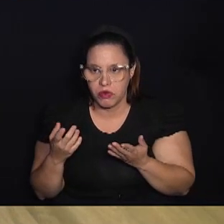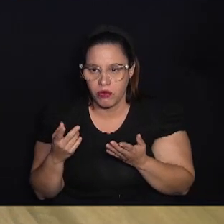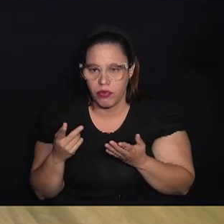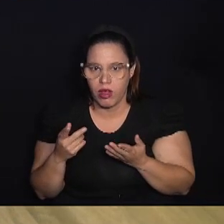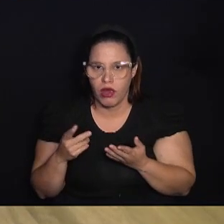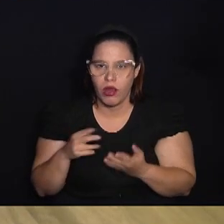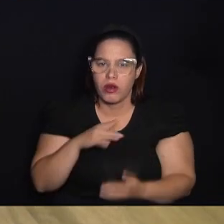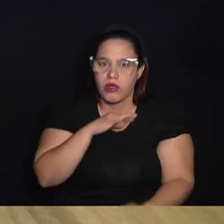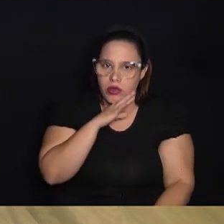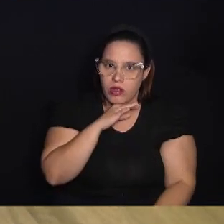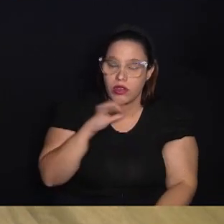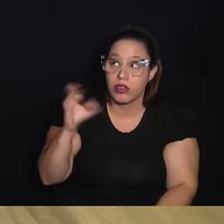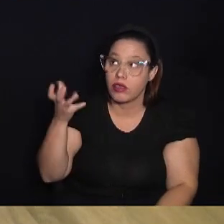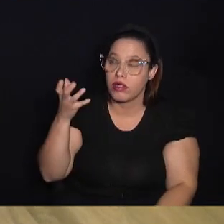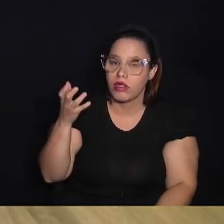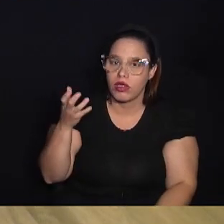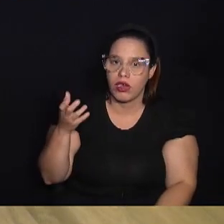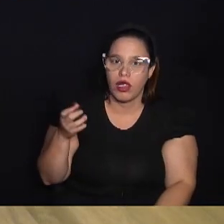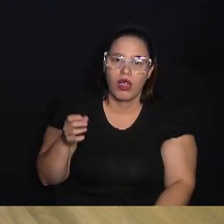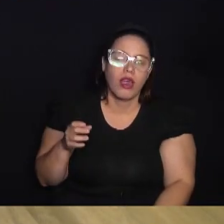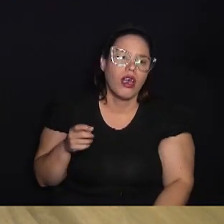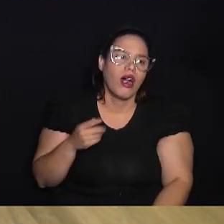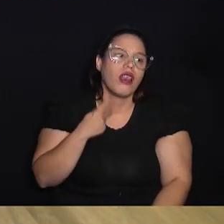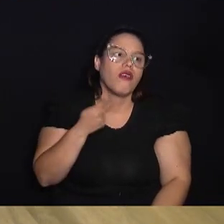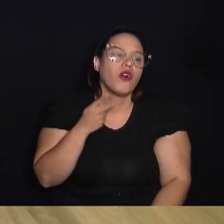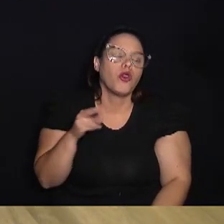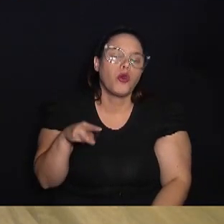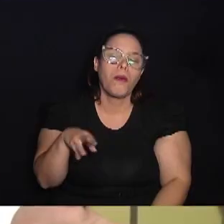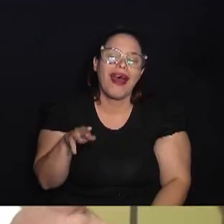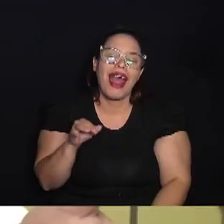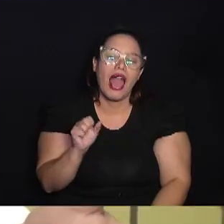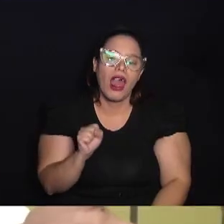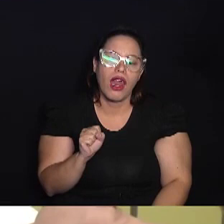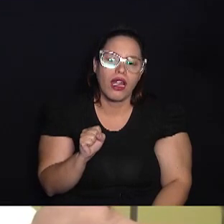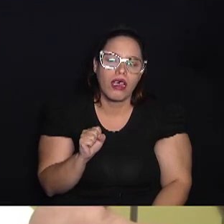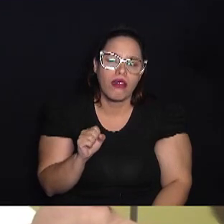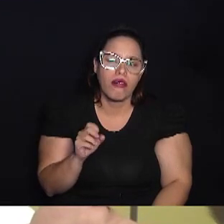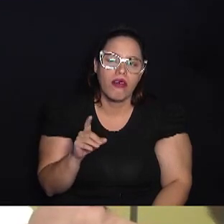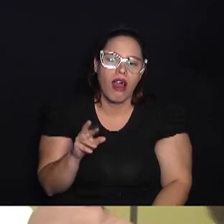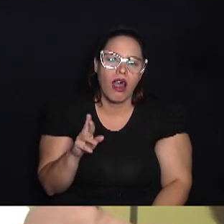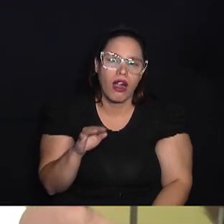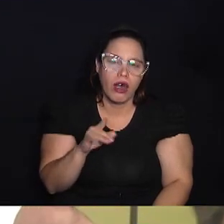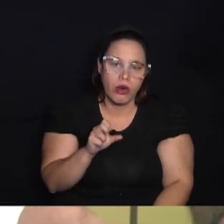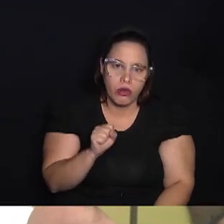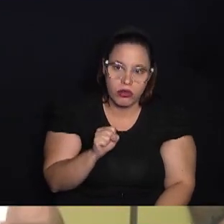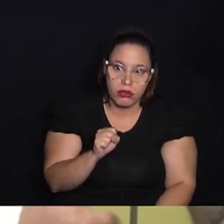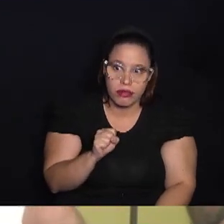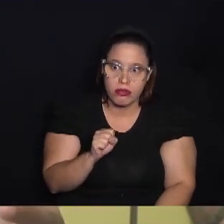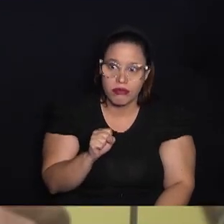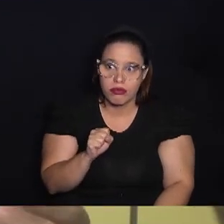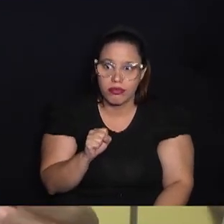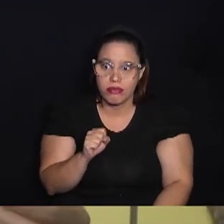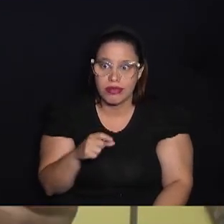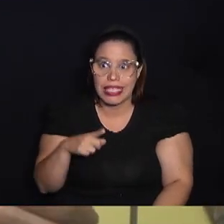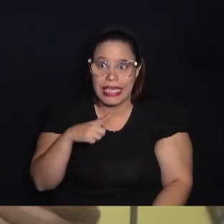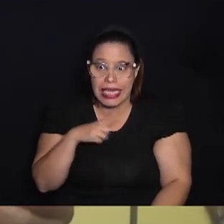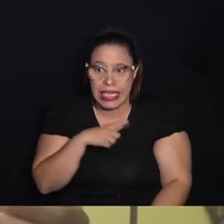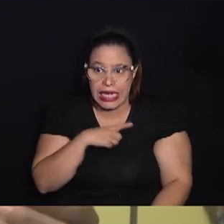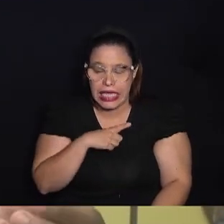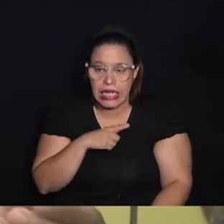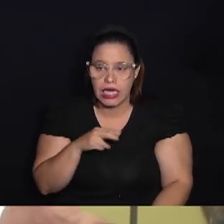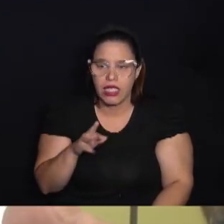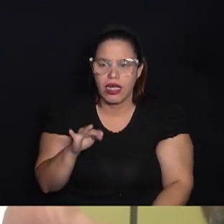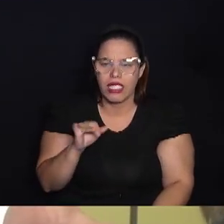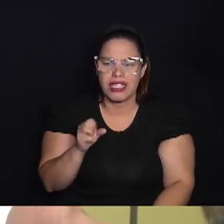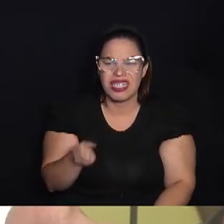e até falando do maestro né Carlos Gomes é há uma tragédia também infelizmente você vê né é Campinas